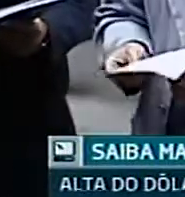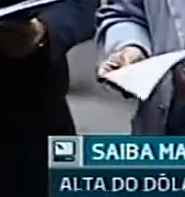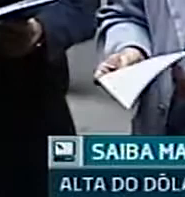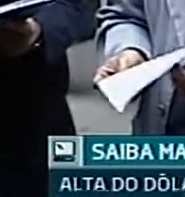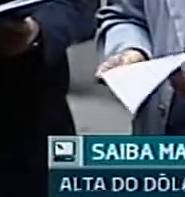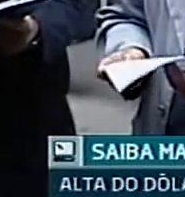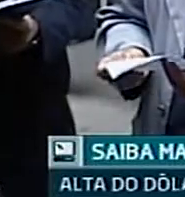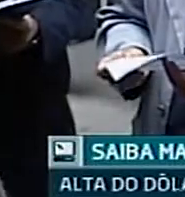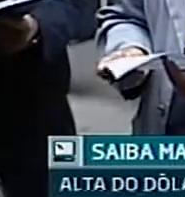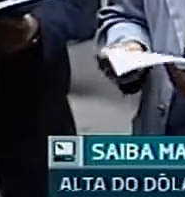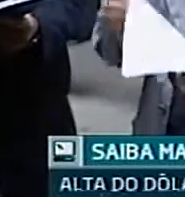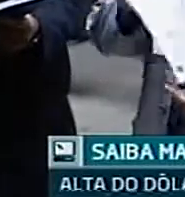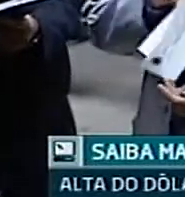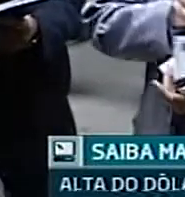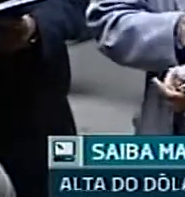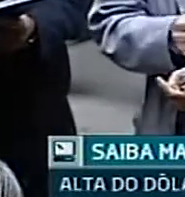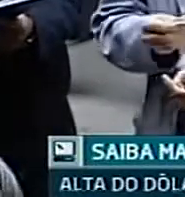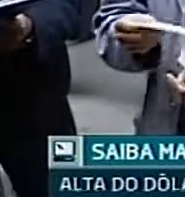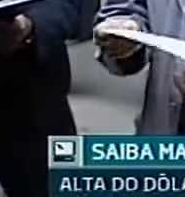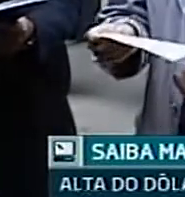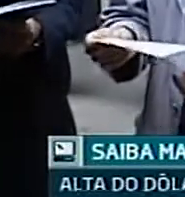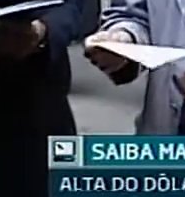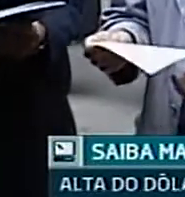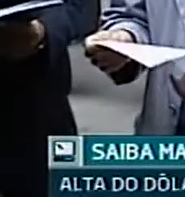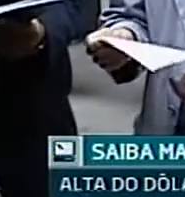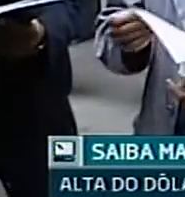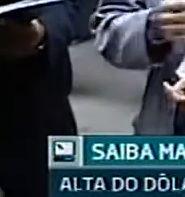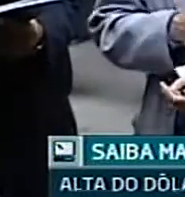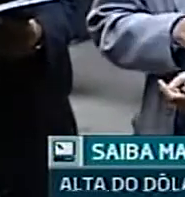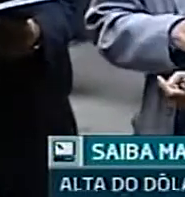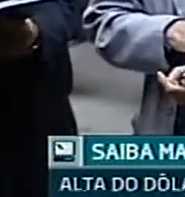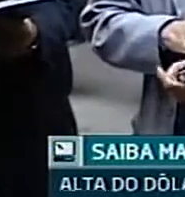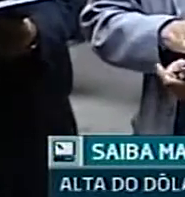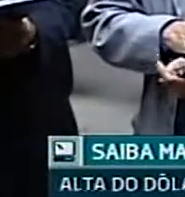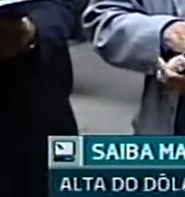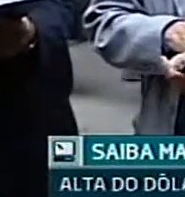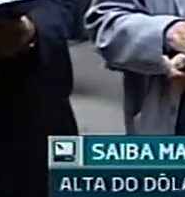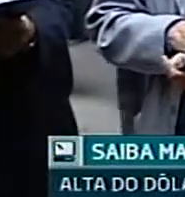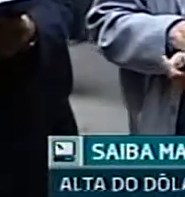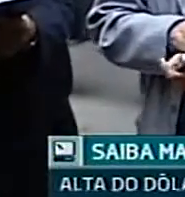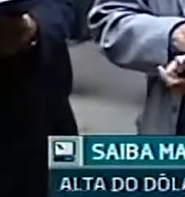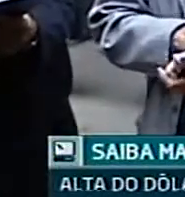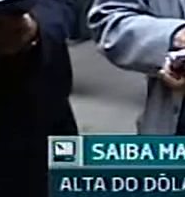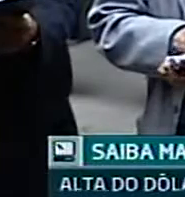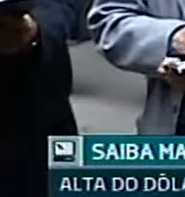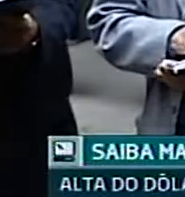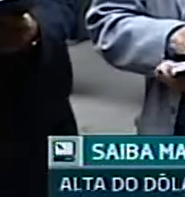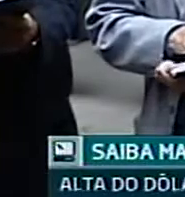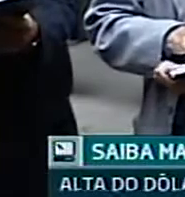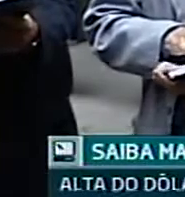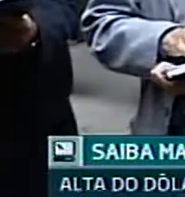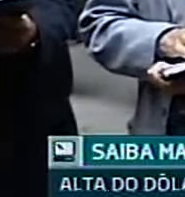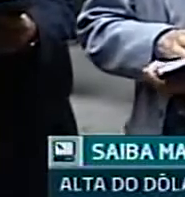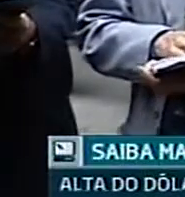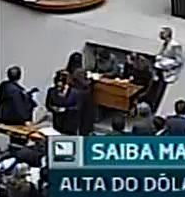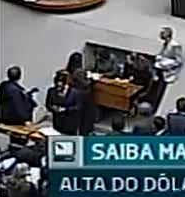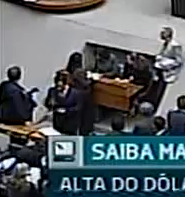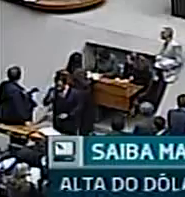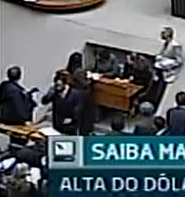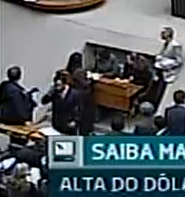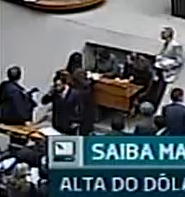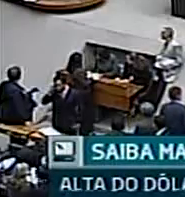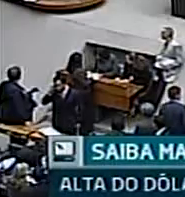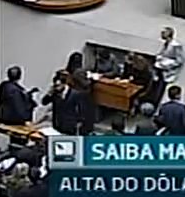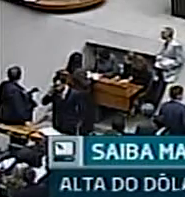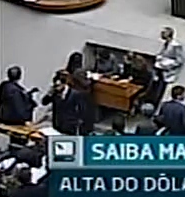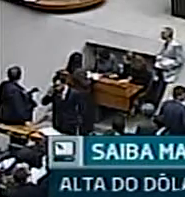relação à questão do transporte, porque nós não podemos legislar sobre os municípios brasileiros. Perfeito, deputado Jovair. Vou fazer a leitura